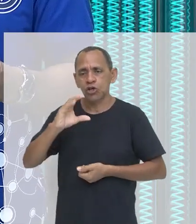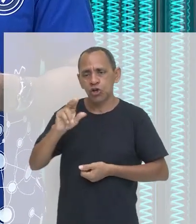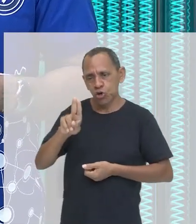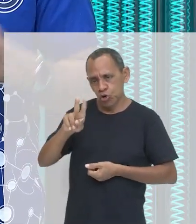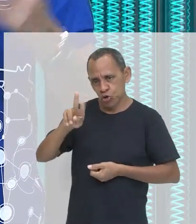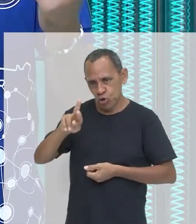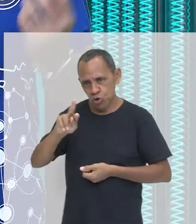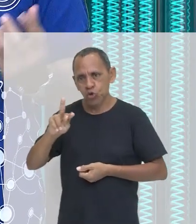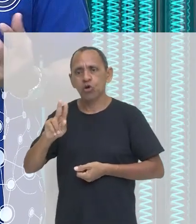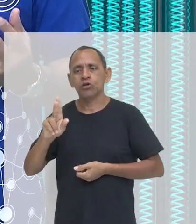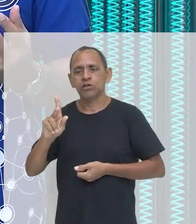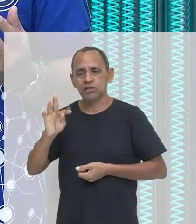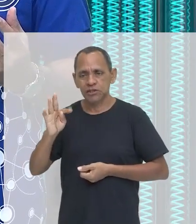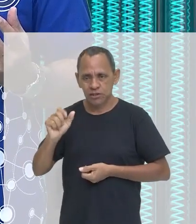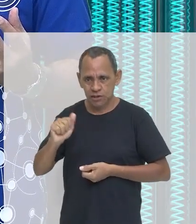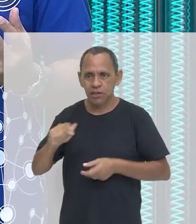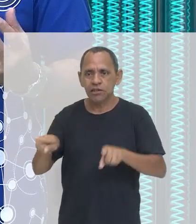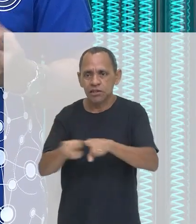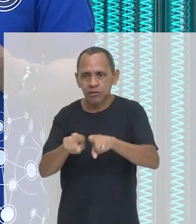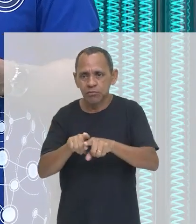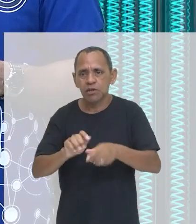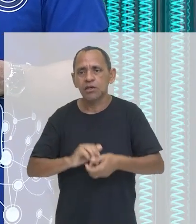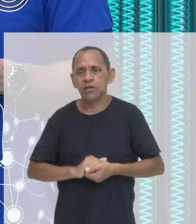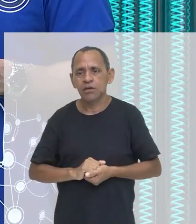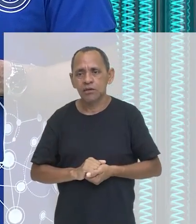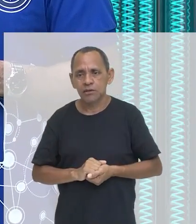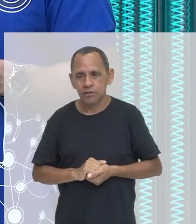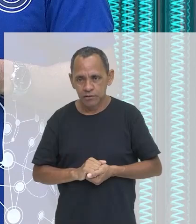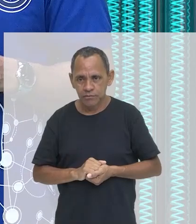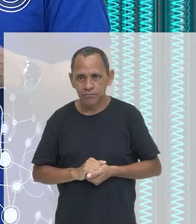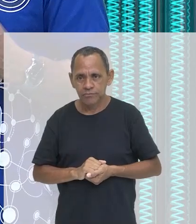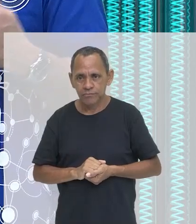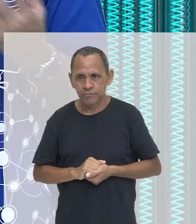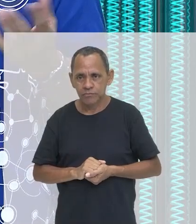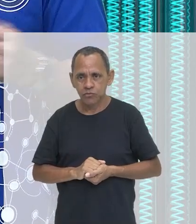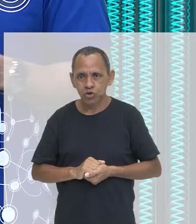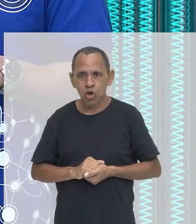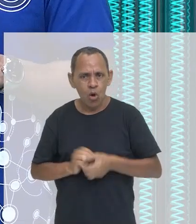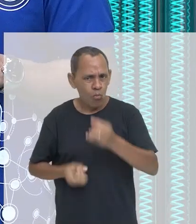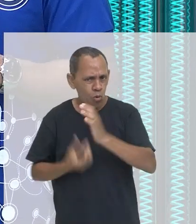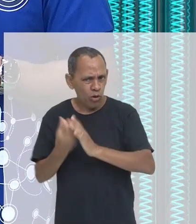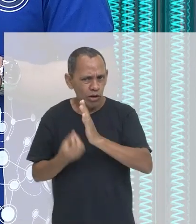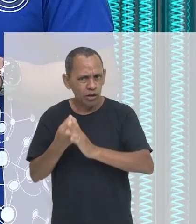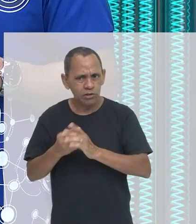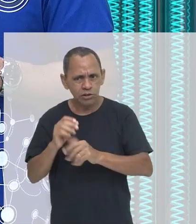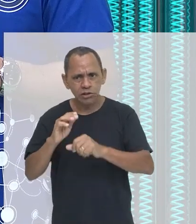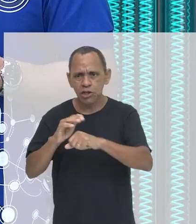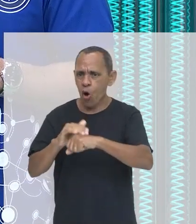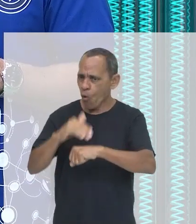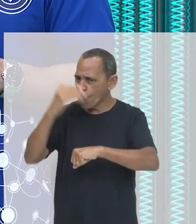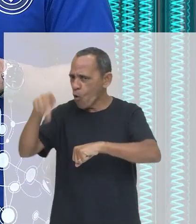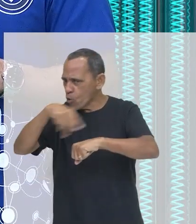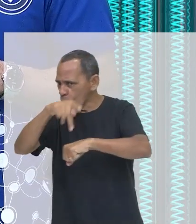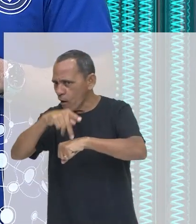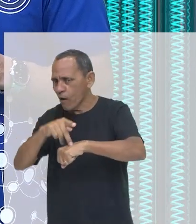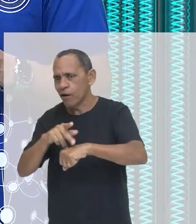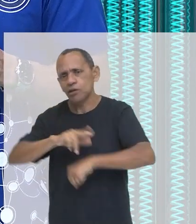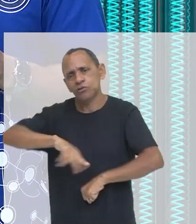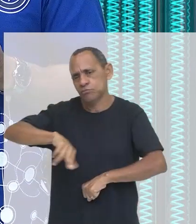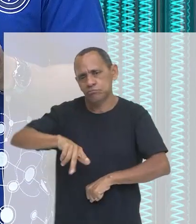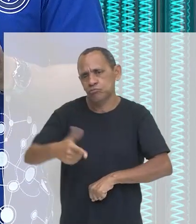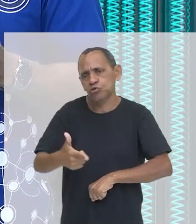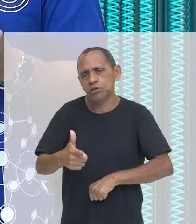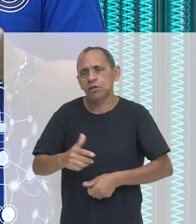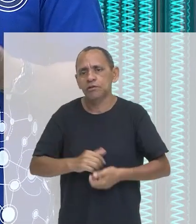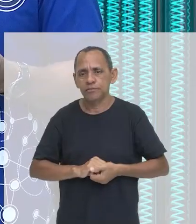acaba não sendo transmitida para o exterior, ficando então outros elementos como dança, como a